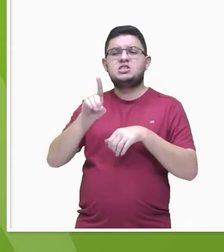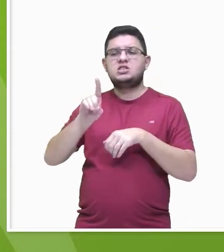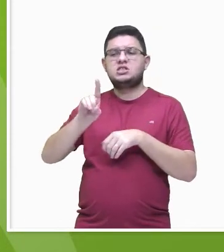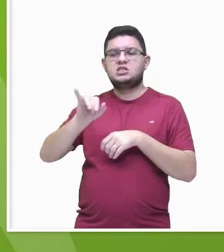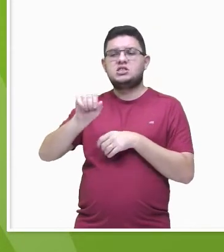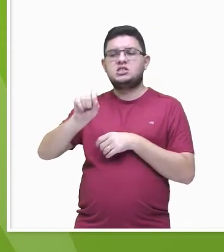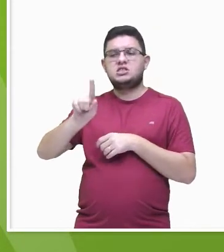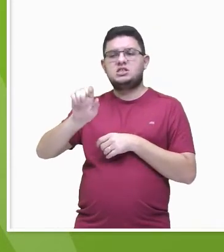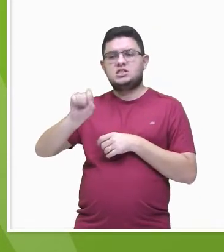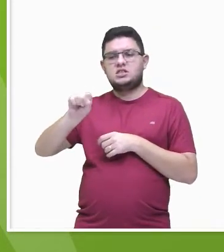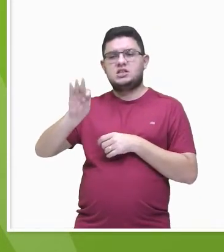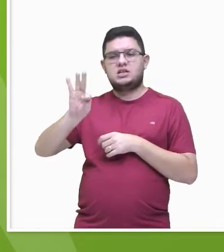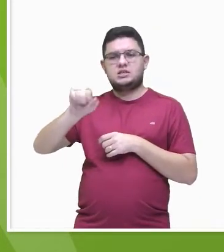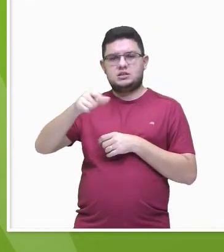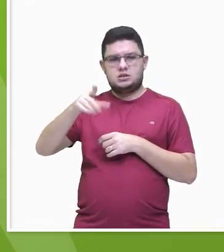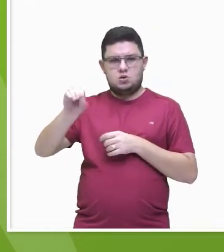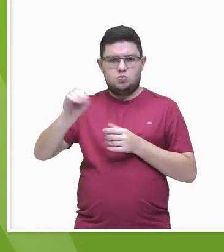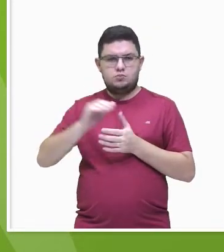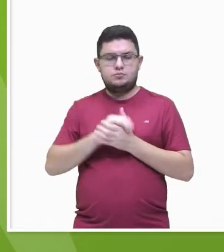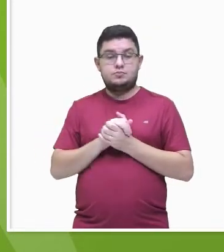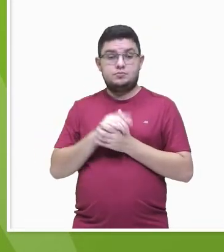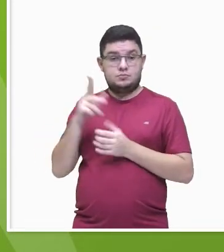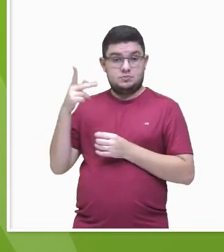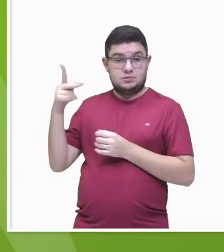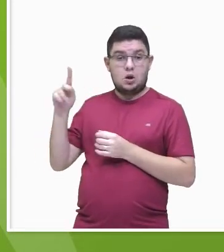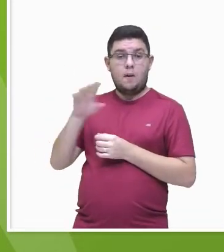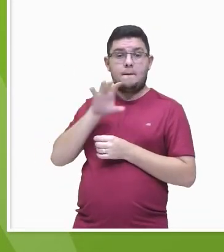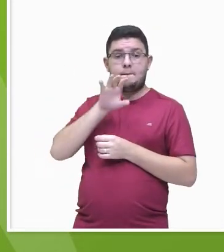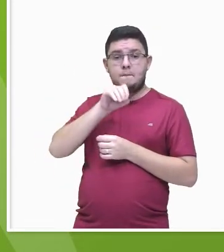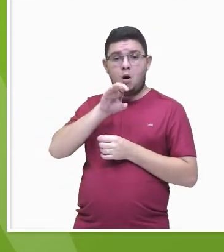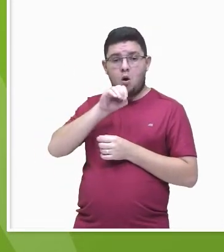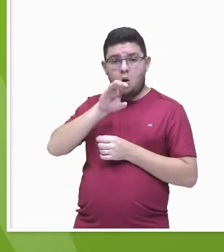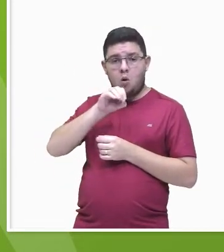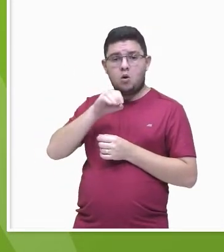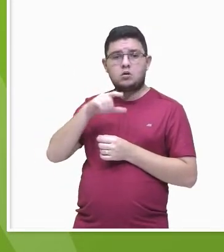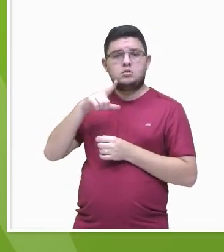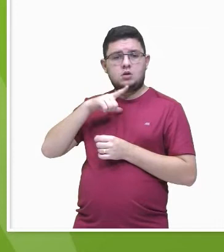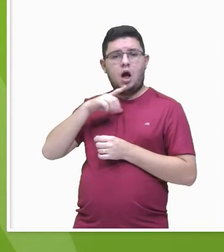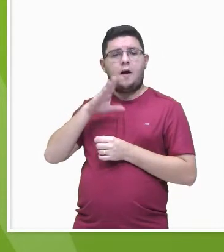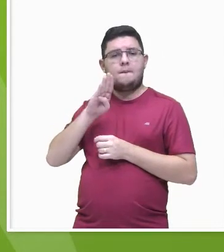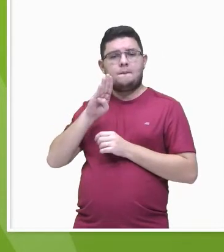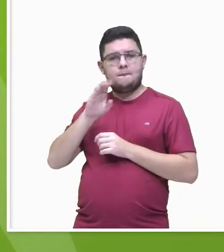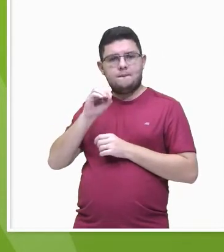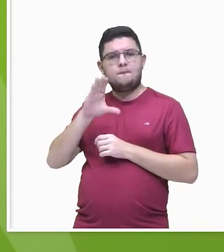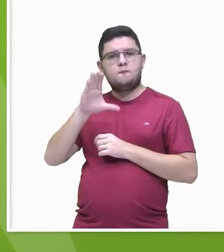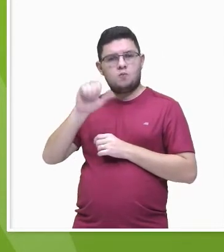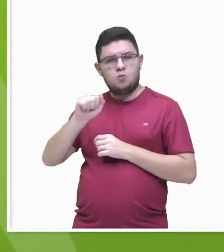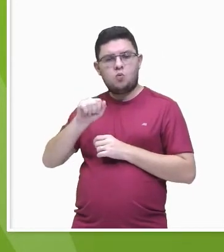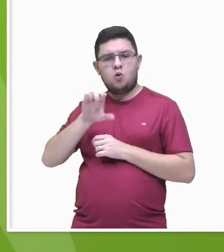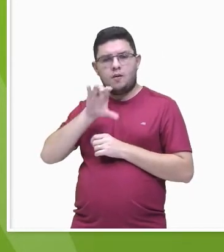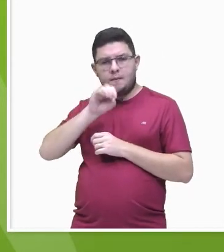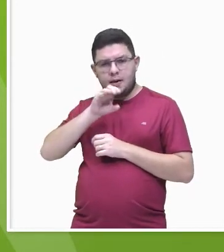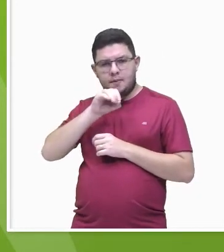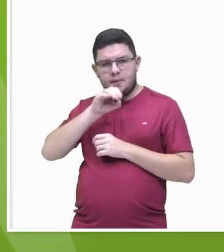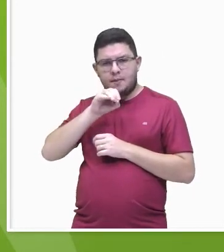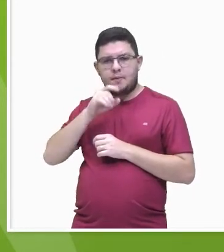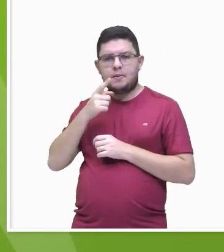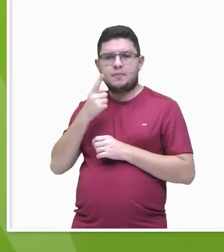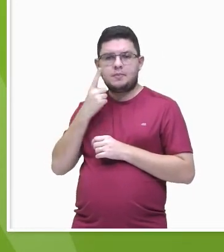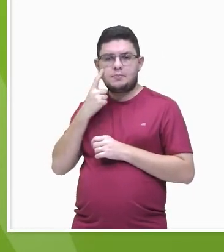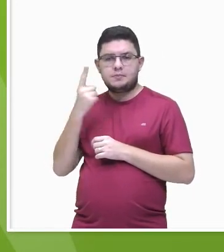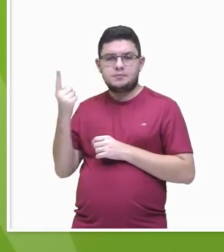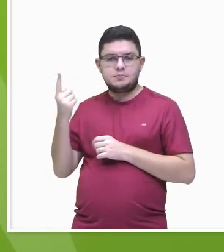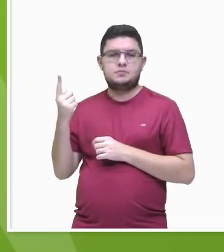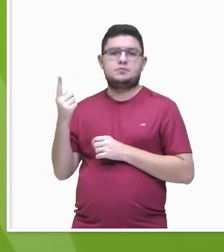ela vai ficar localizada abaixo aqui, ó, nessa região inferior, né, embaixo aqui do seu corpo. Olha só, aqui